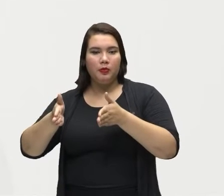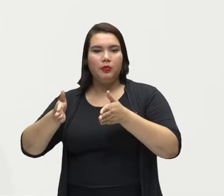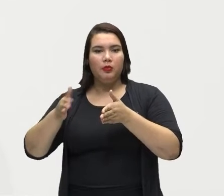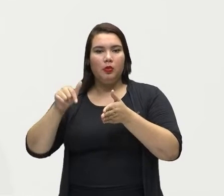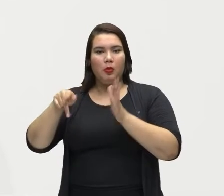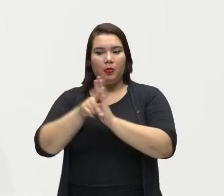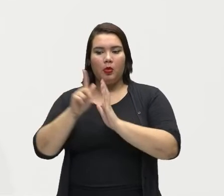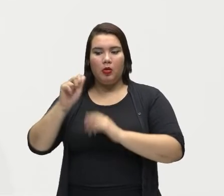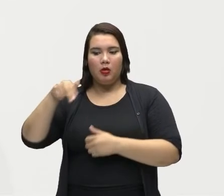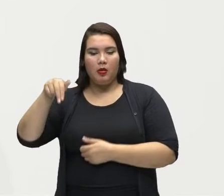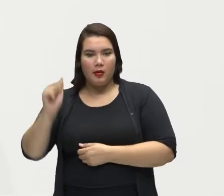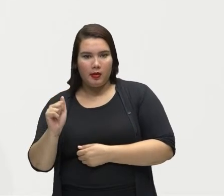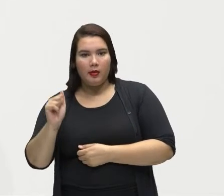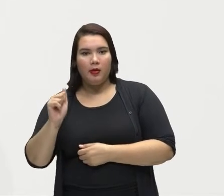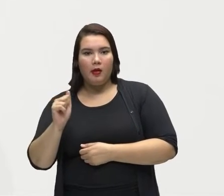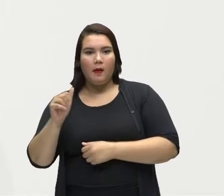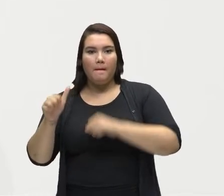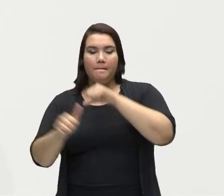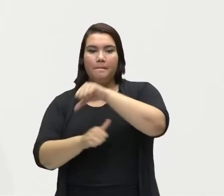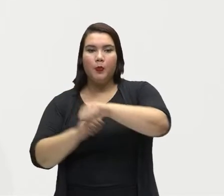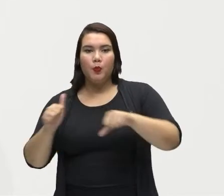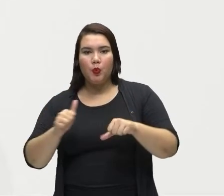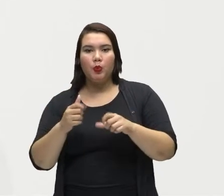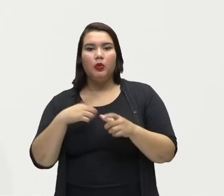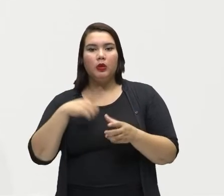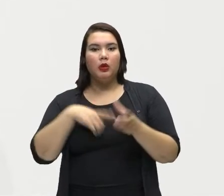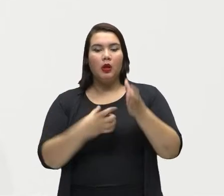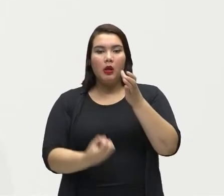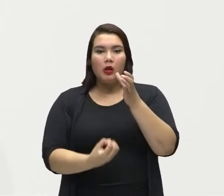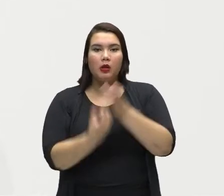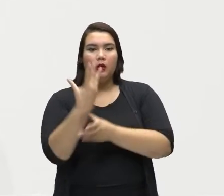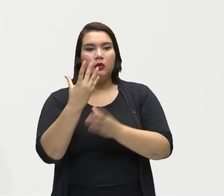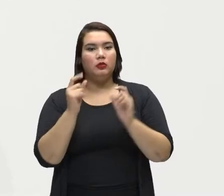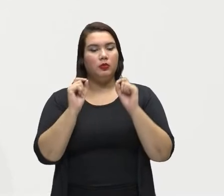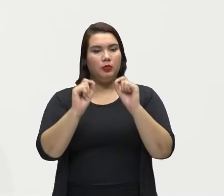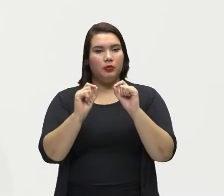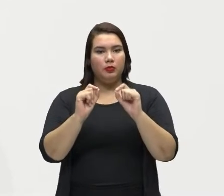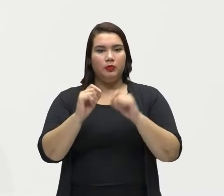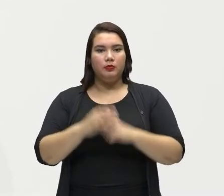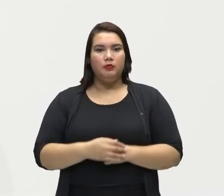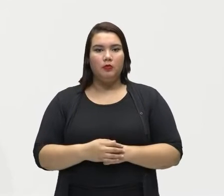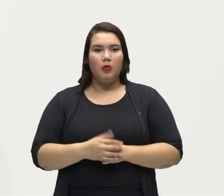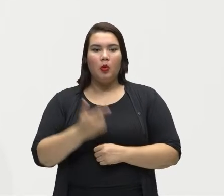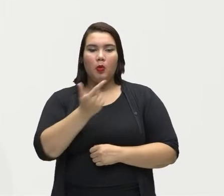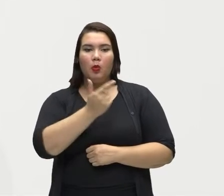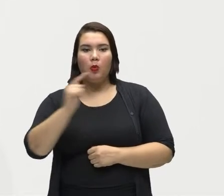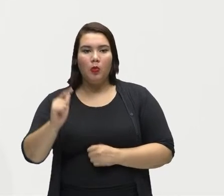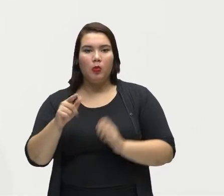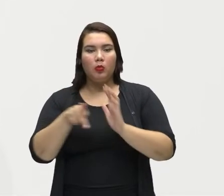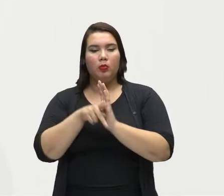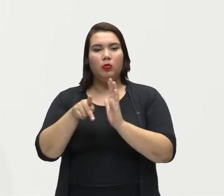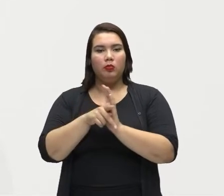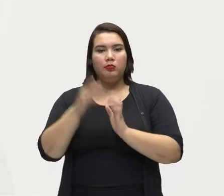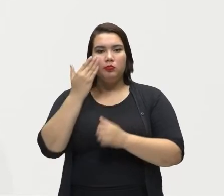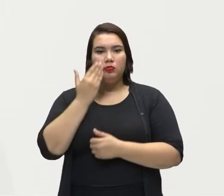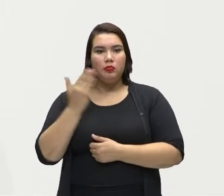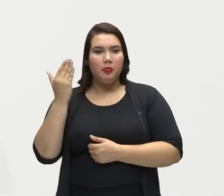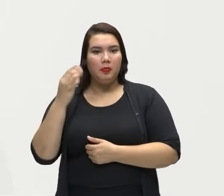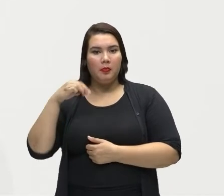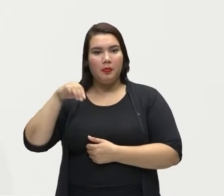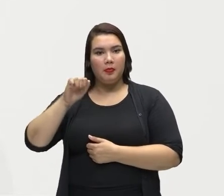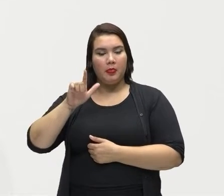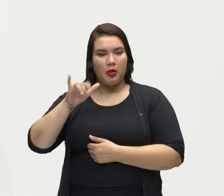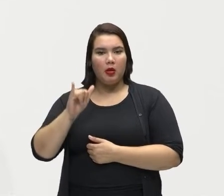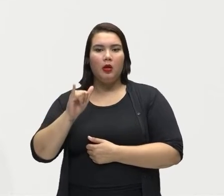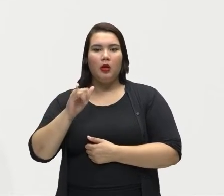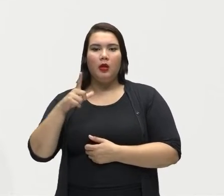de Gana, a fragilidade iria acabar provocando a fragilidade, fazendo com que outros povos invadissem, e